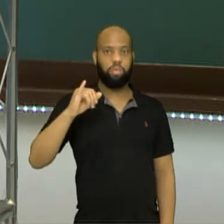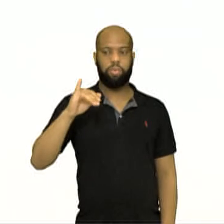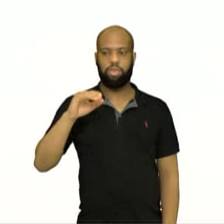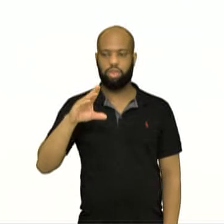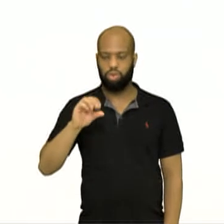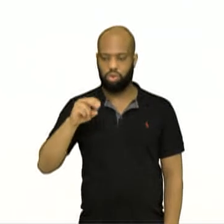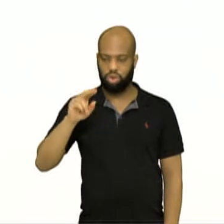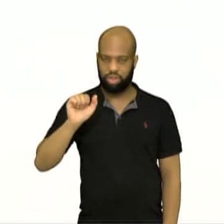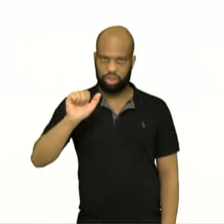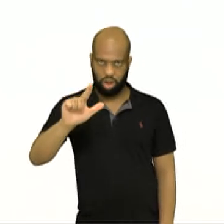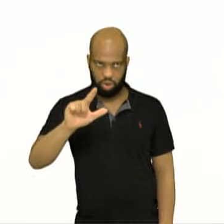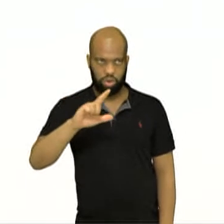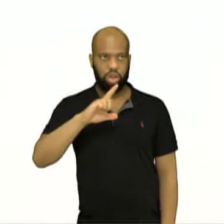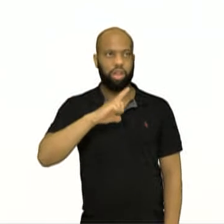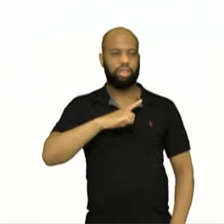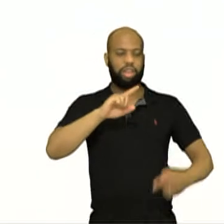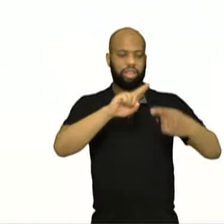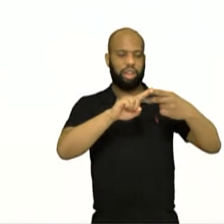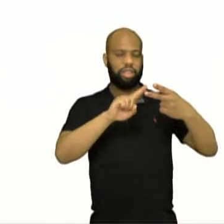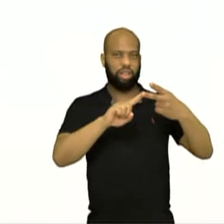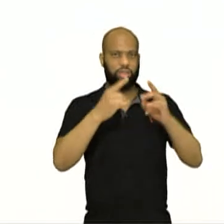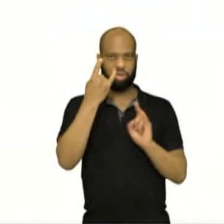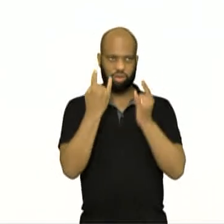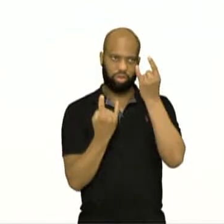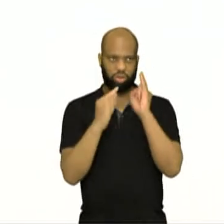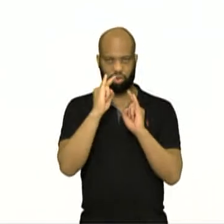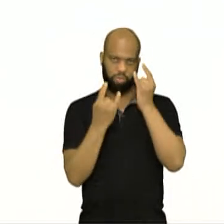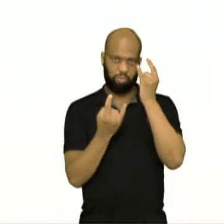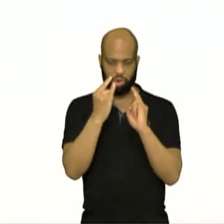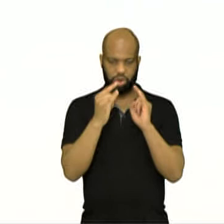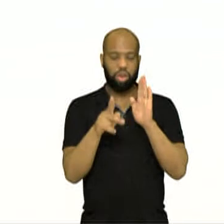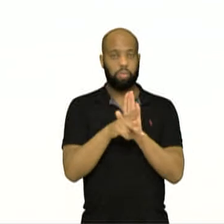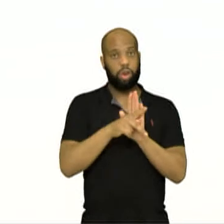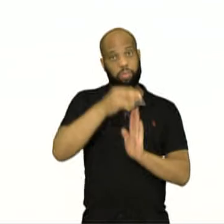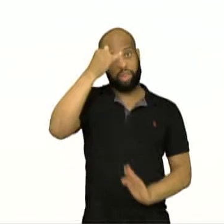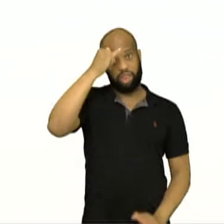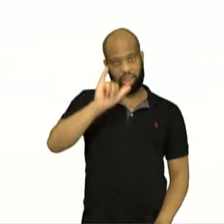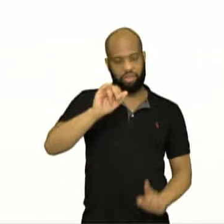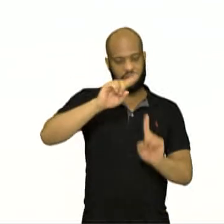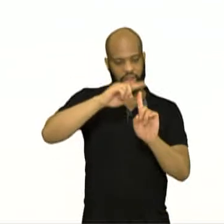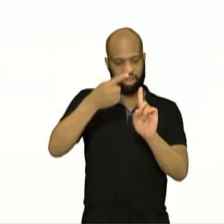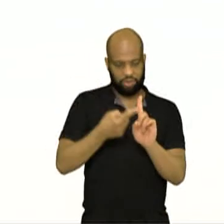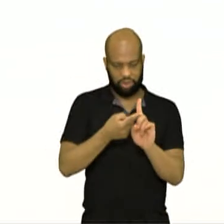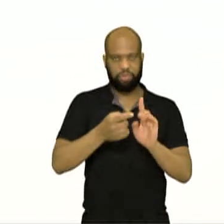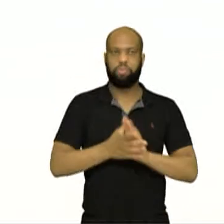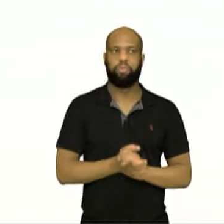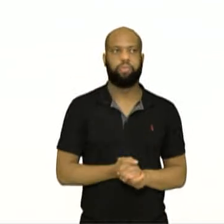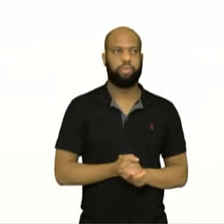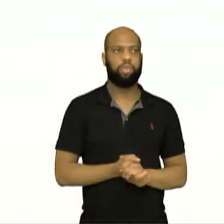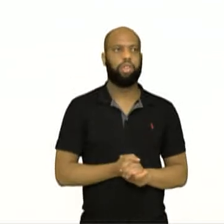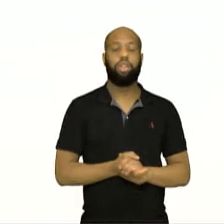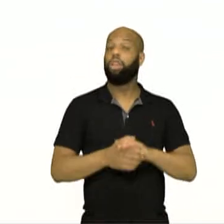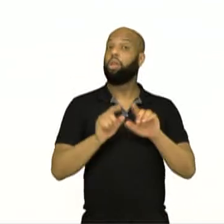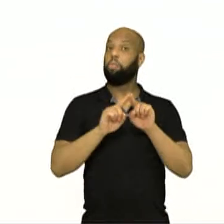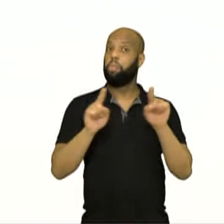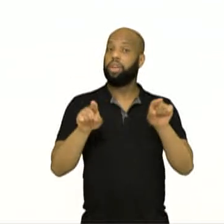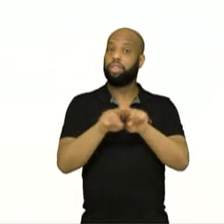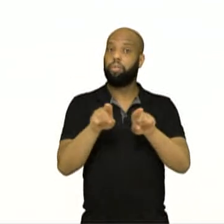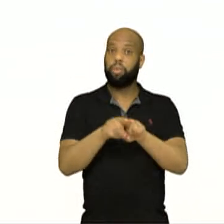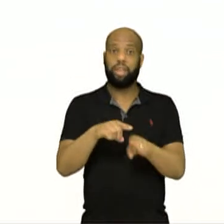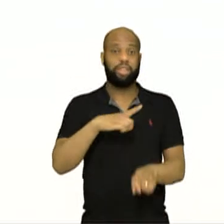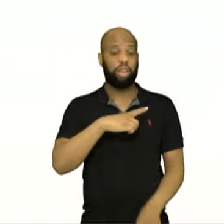e estrogênio ou apenas a progestina. E, logicamente, é administrado via oral, tá? Mas também